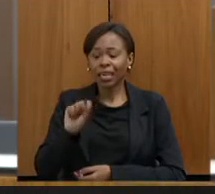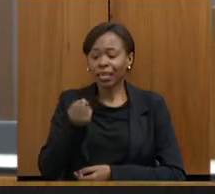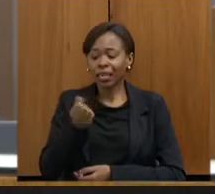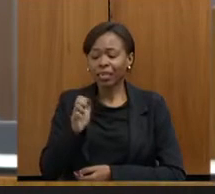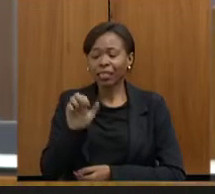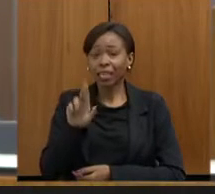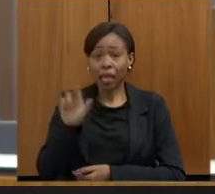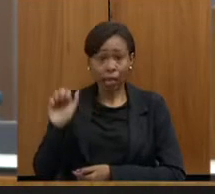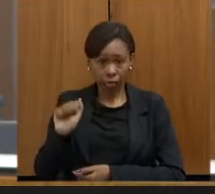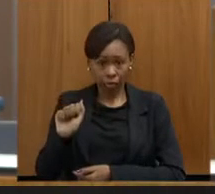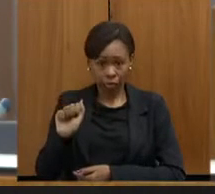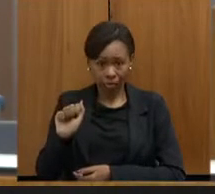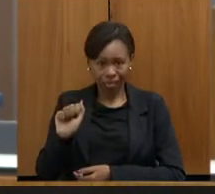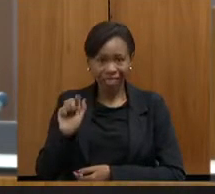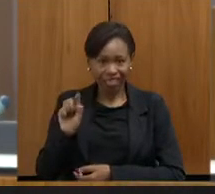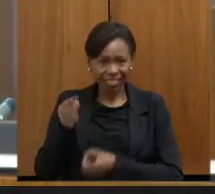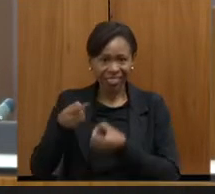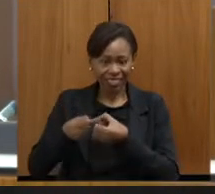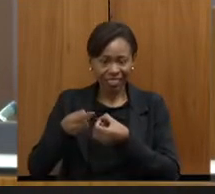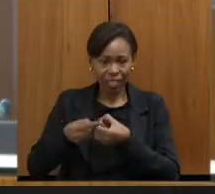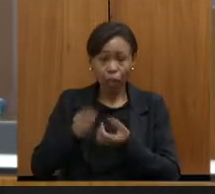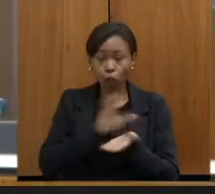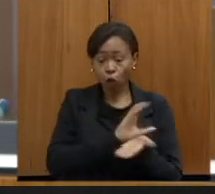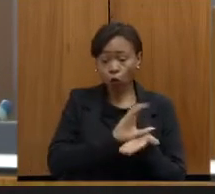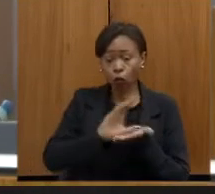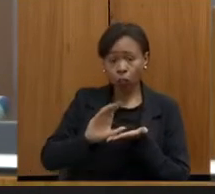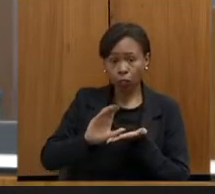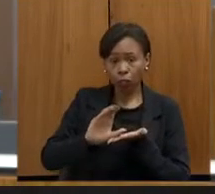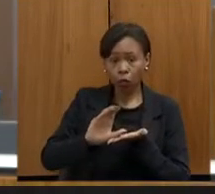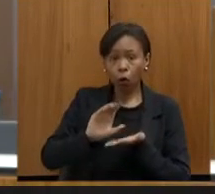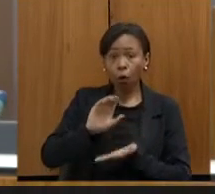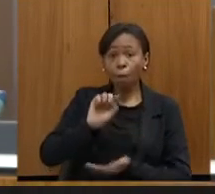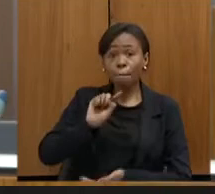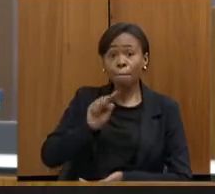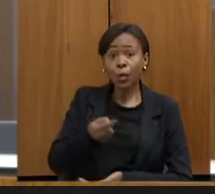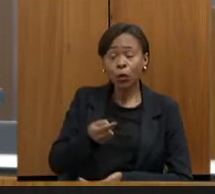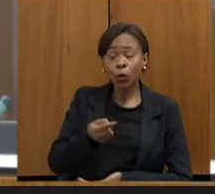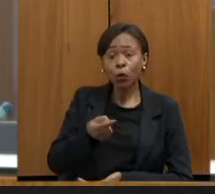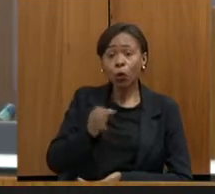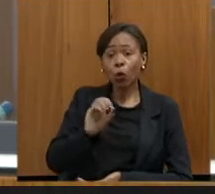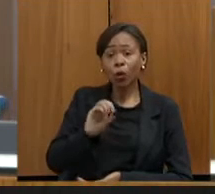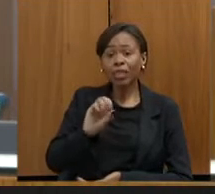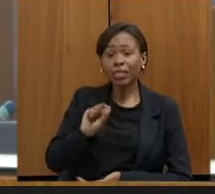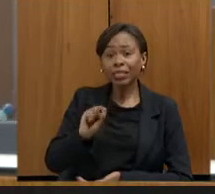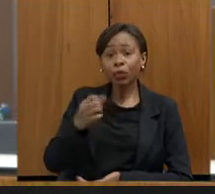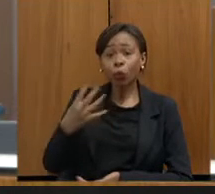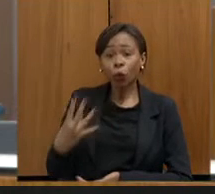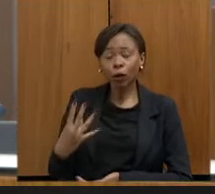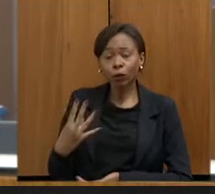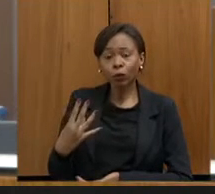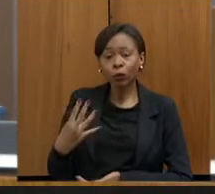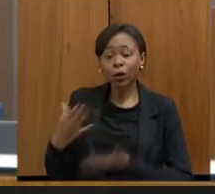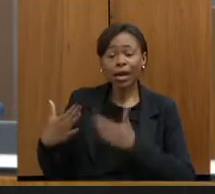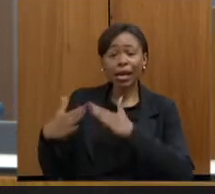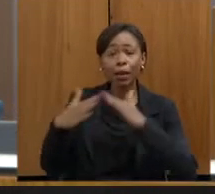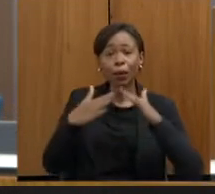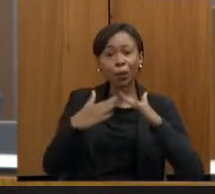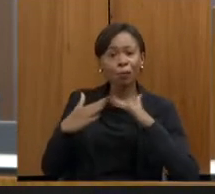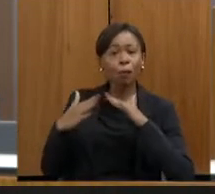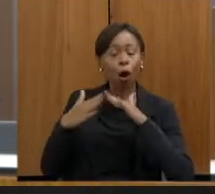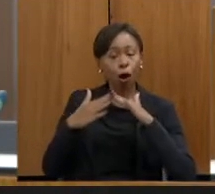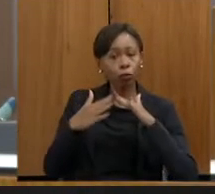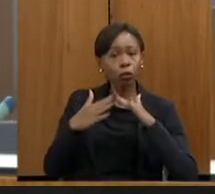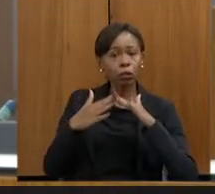entregando agora em Santa Rosa 1.084 imóveis, todos eles em